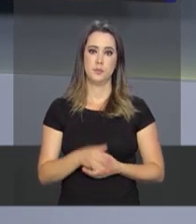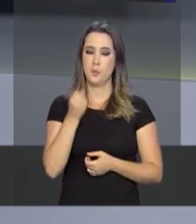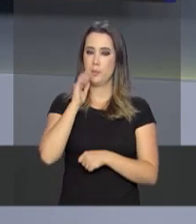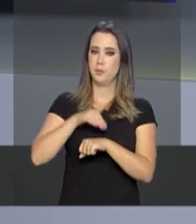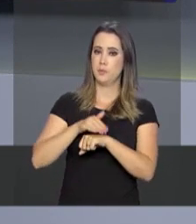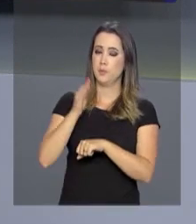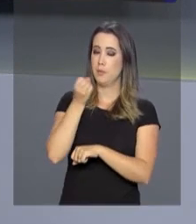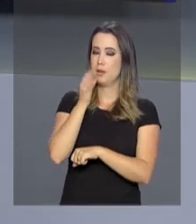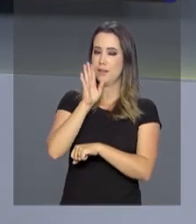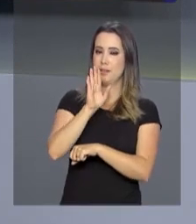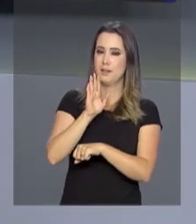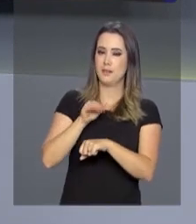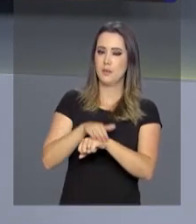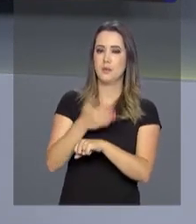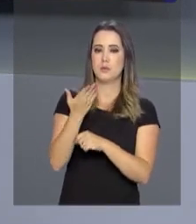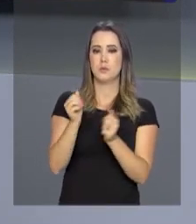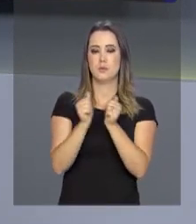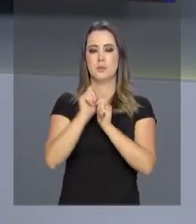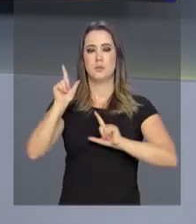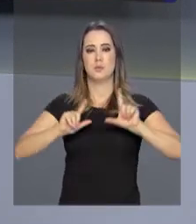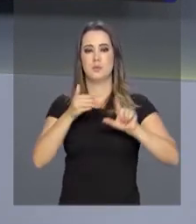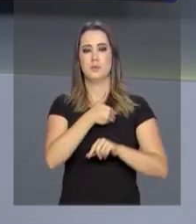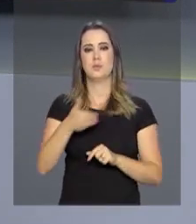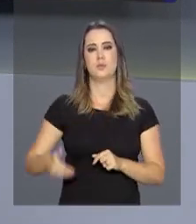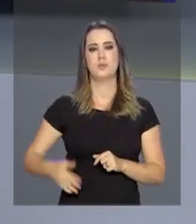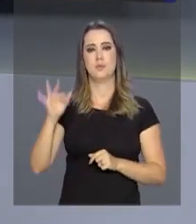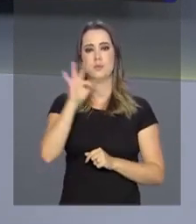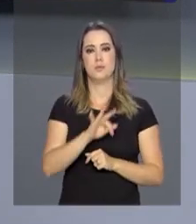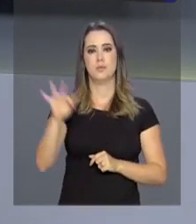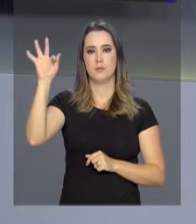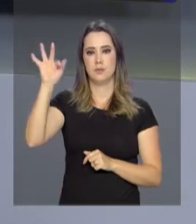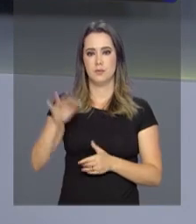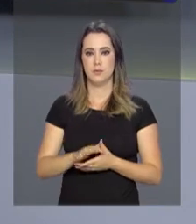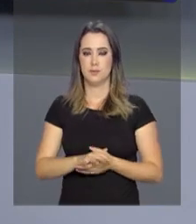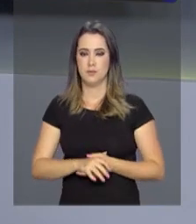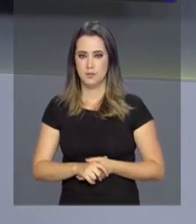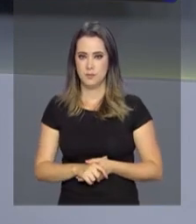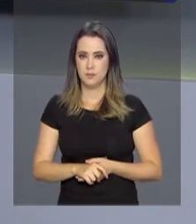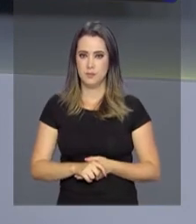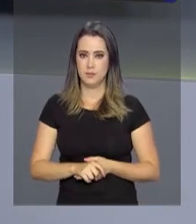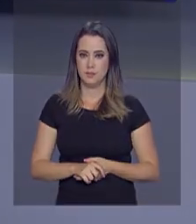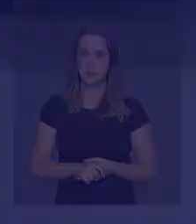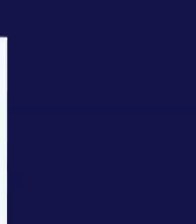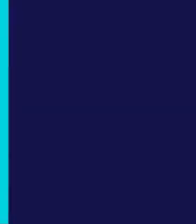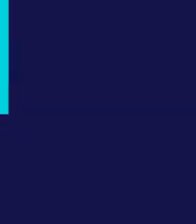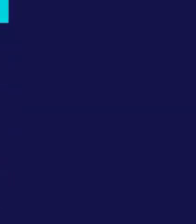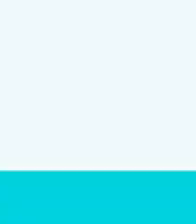Uma boa tarde para você e continue com a gente aqui na NBR, a TV do Governo Federal.